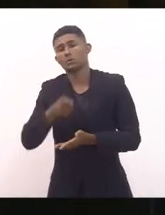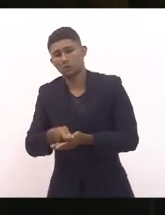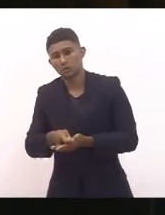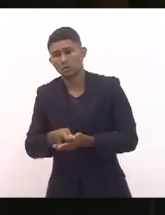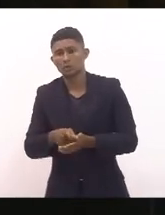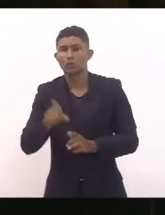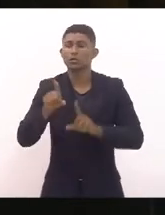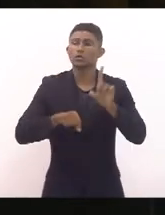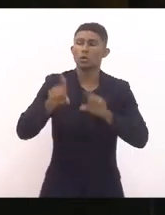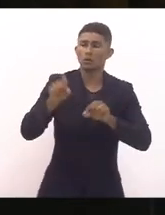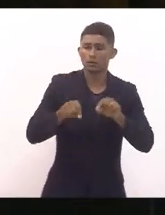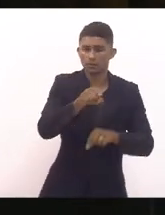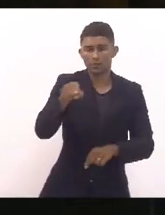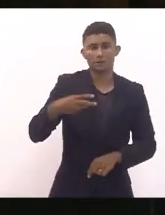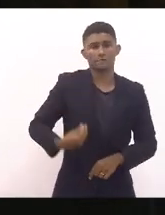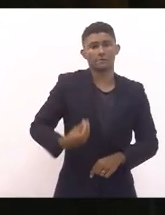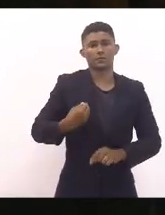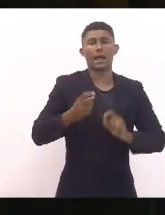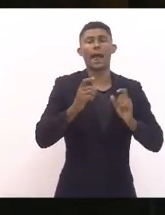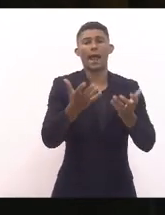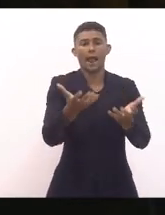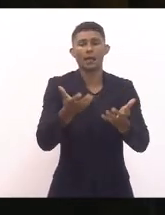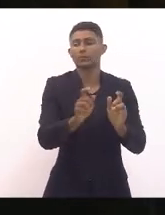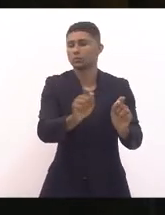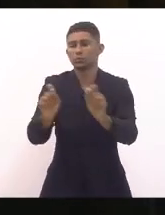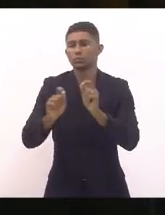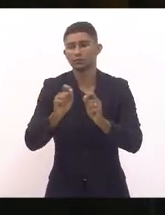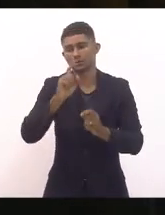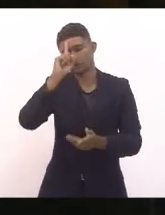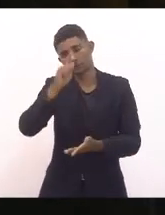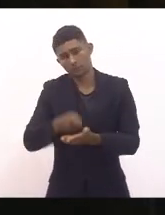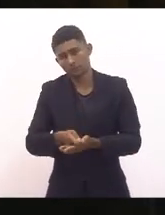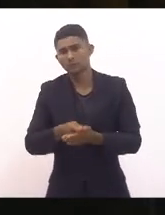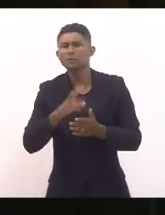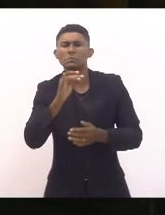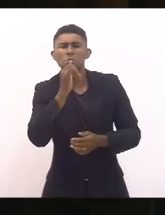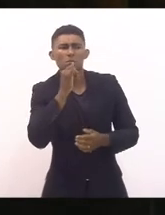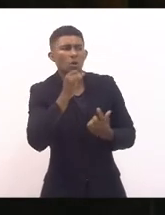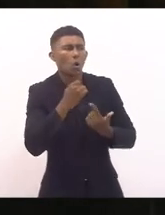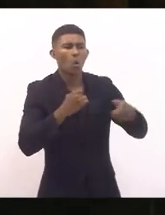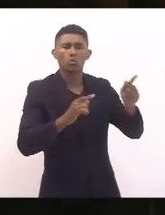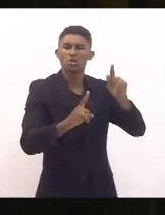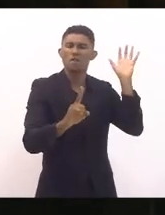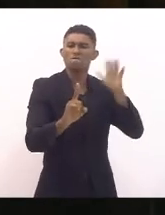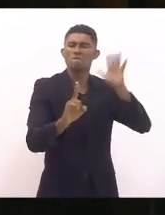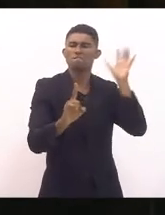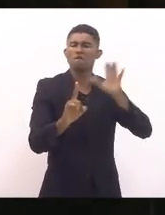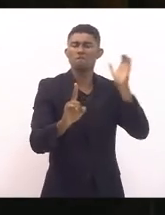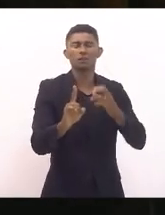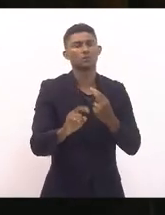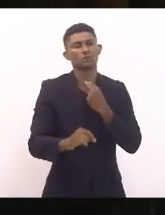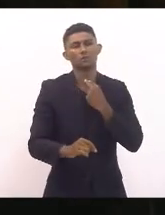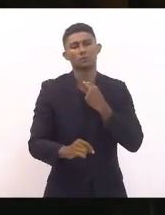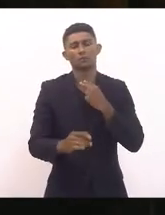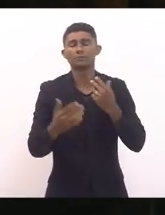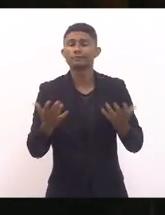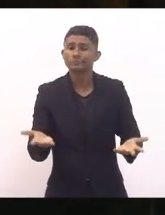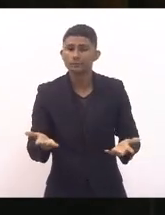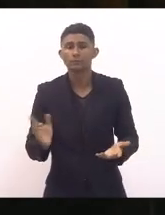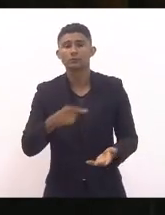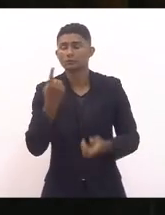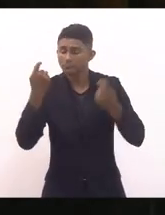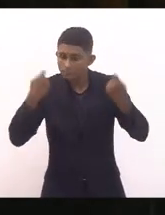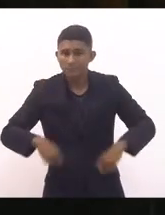escolham o que quiserem de suas vidas, mas não por interferência de terceiros. Então, precisamos trazer